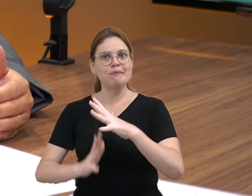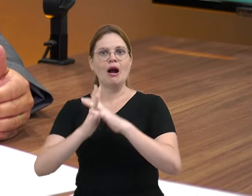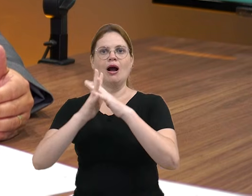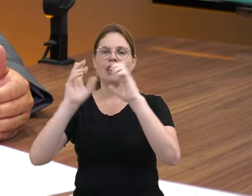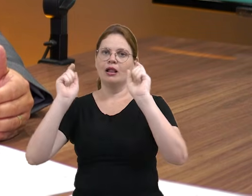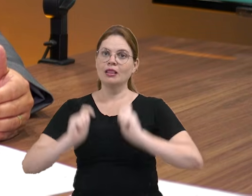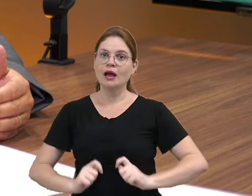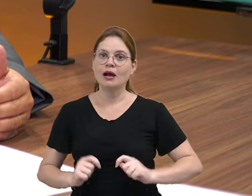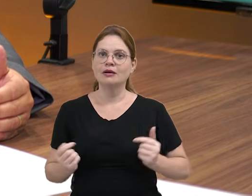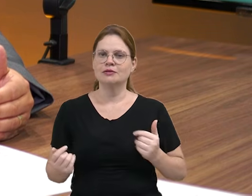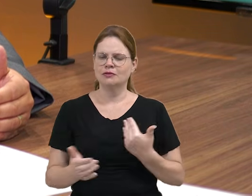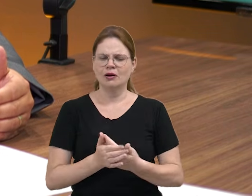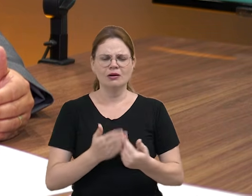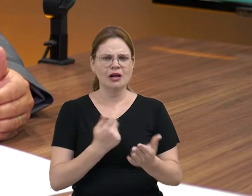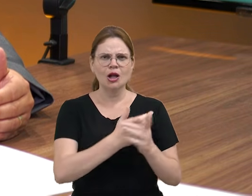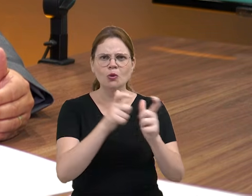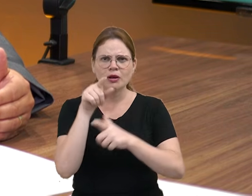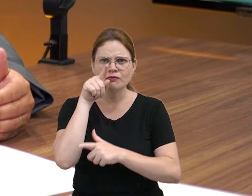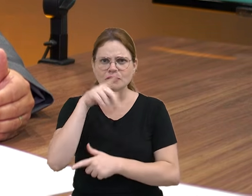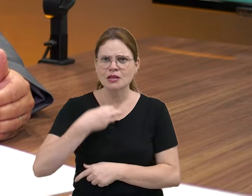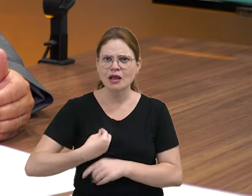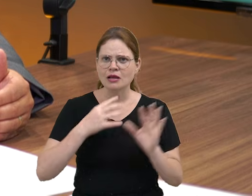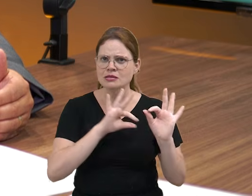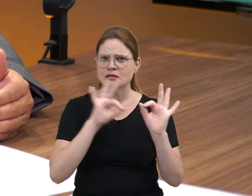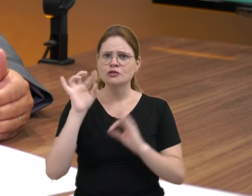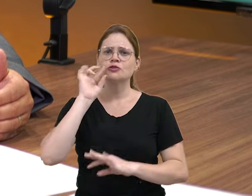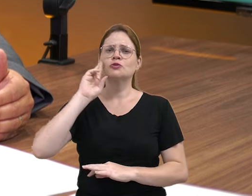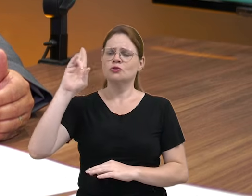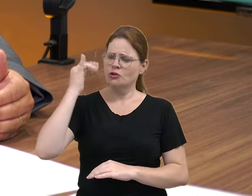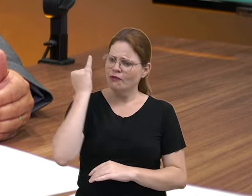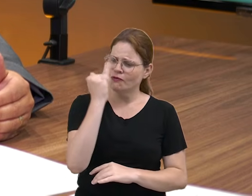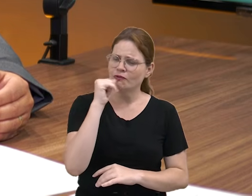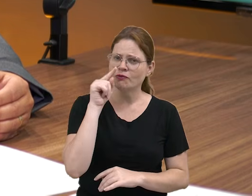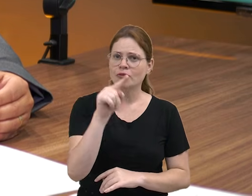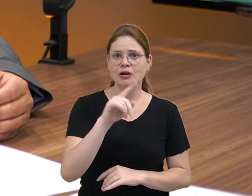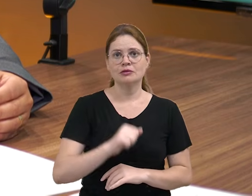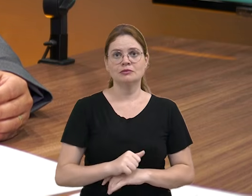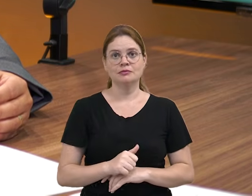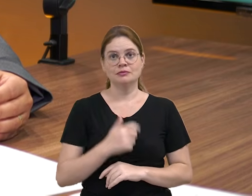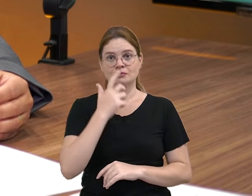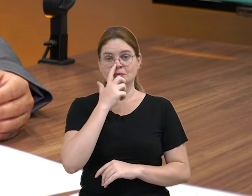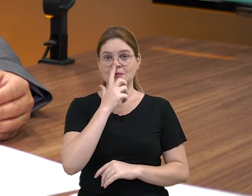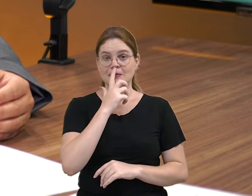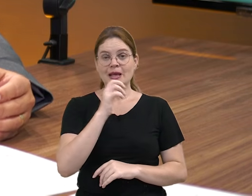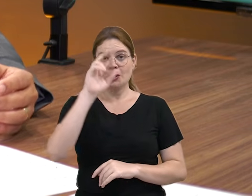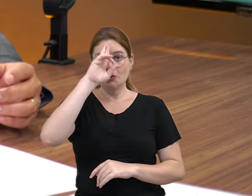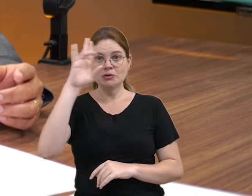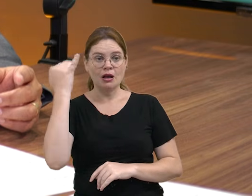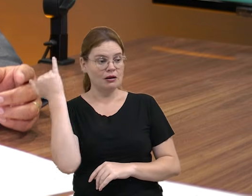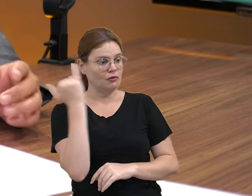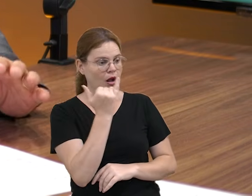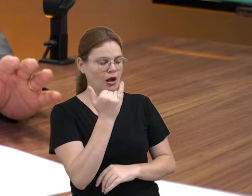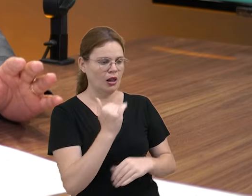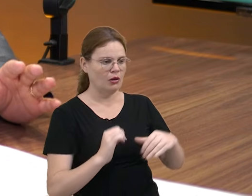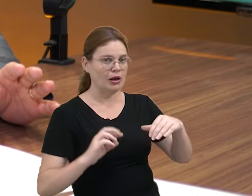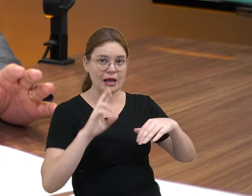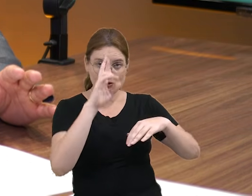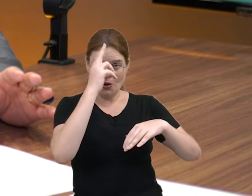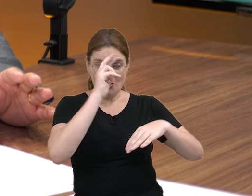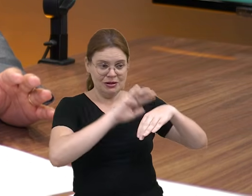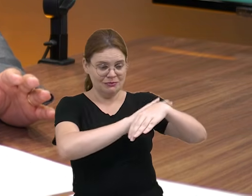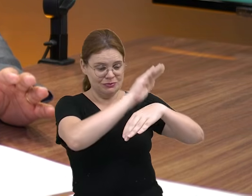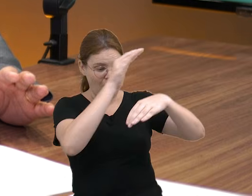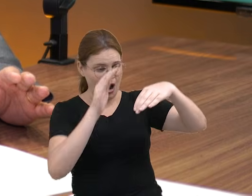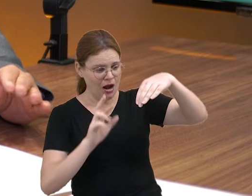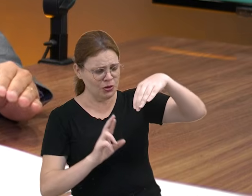Ele alcança. Aonde você estiver, o Senhor te alcança. E ele põe para fora, ele sai para fora. A ordem dele, não